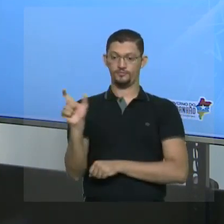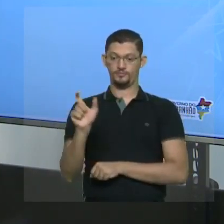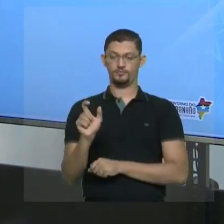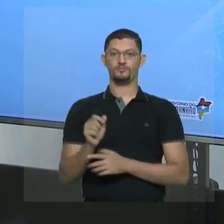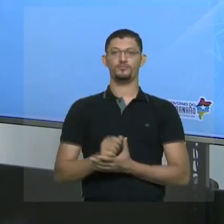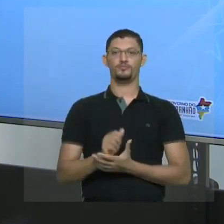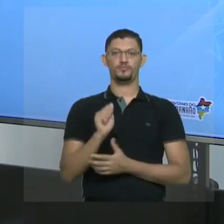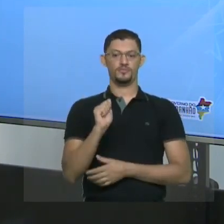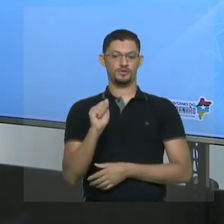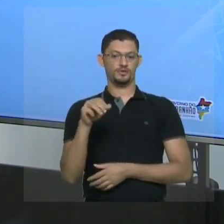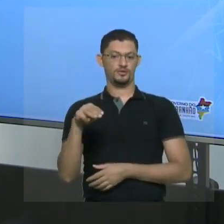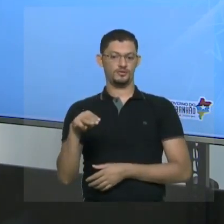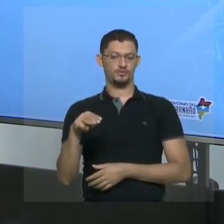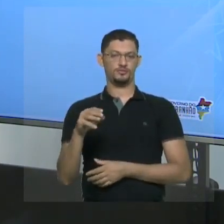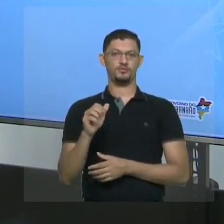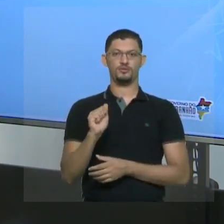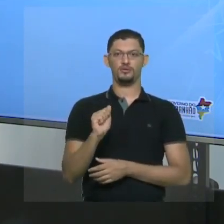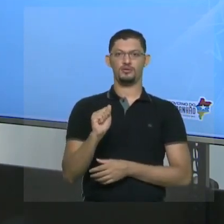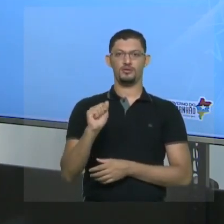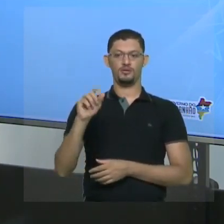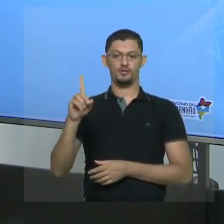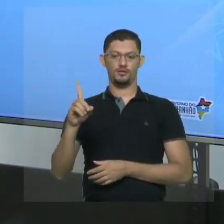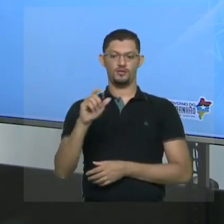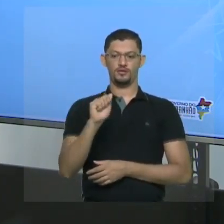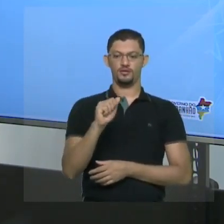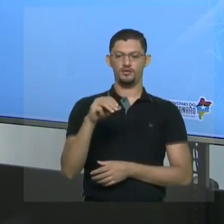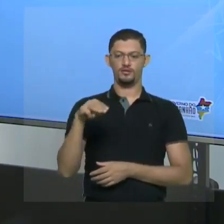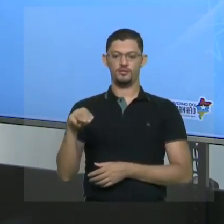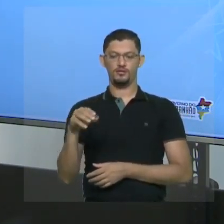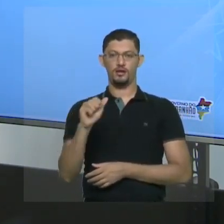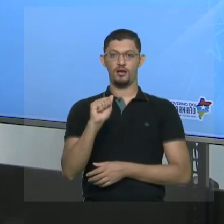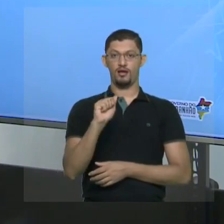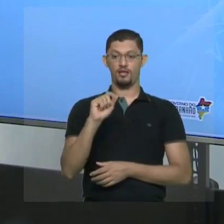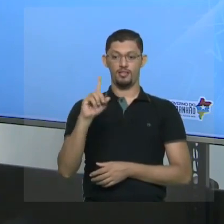mês, AD ao dia e